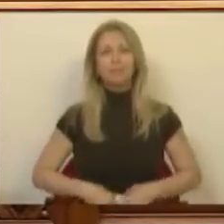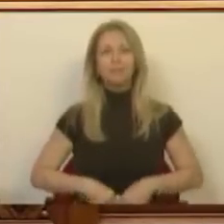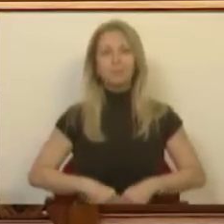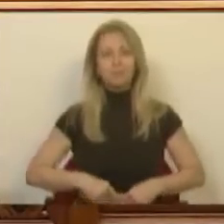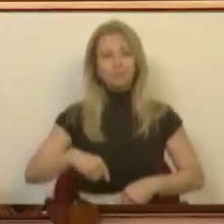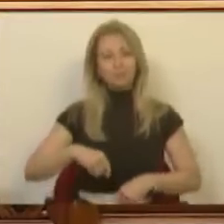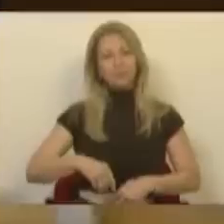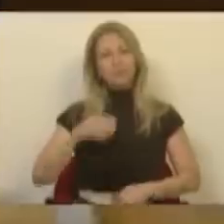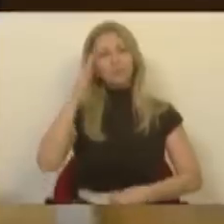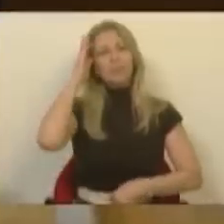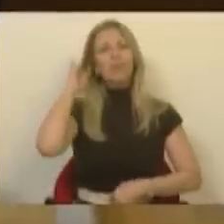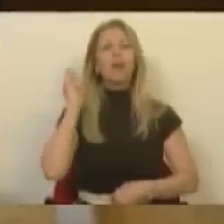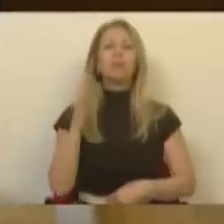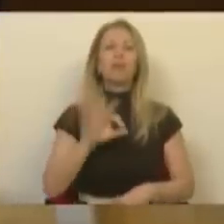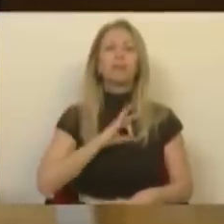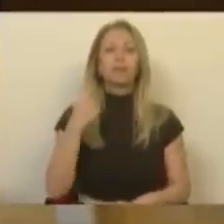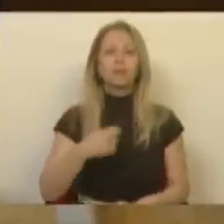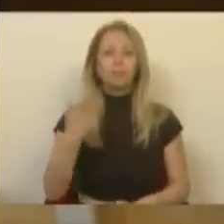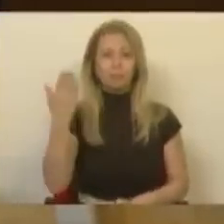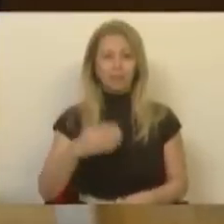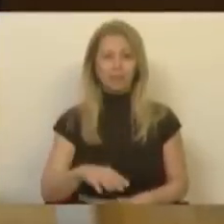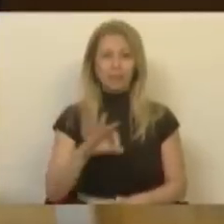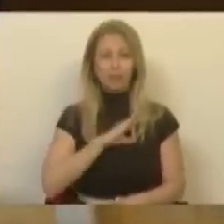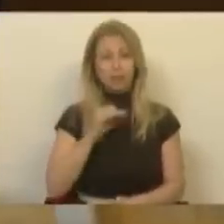Muito obrigado senhor presidente